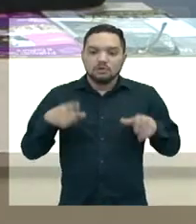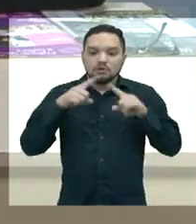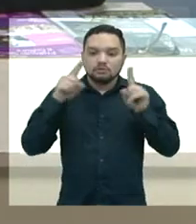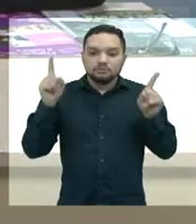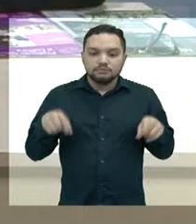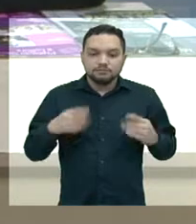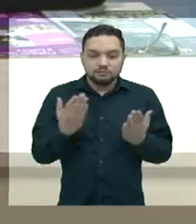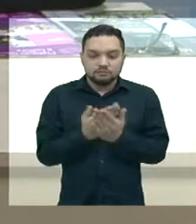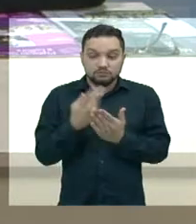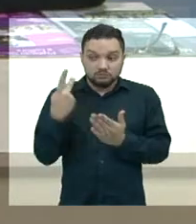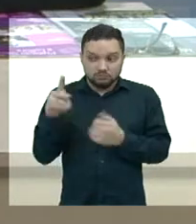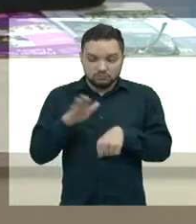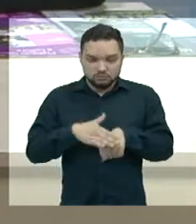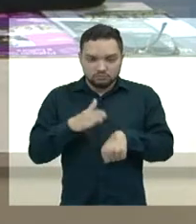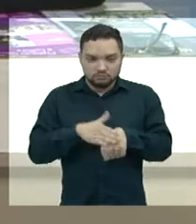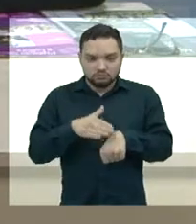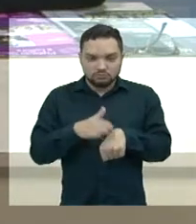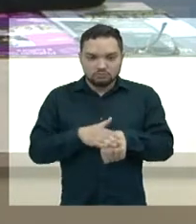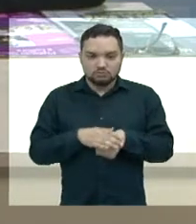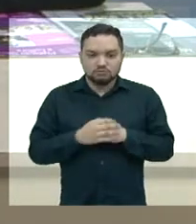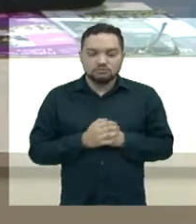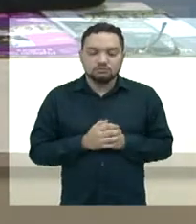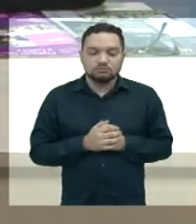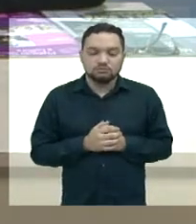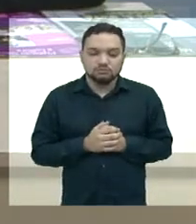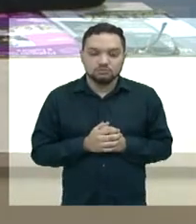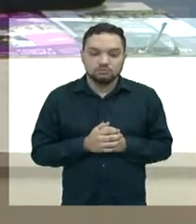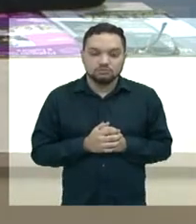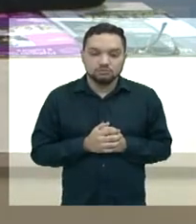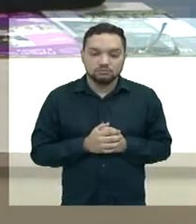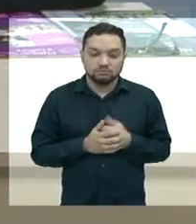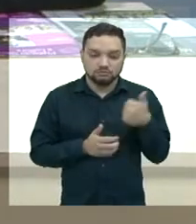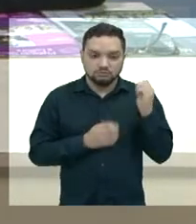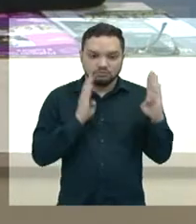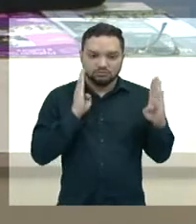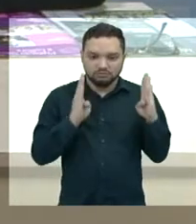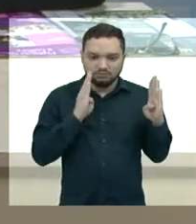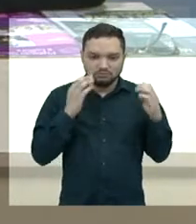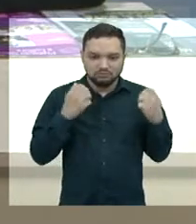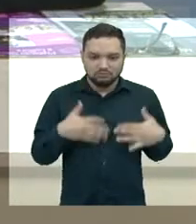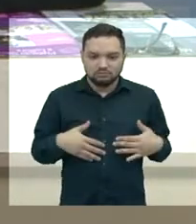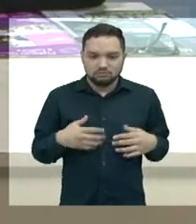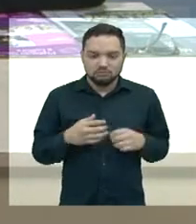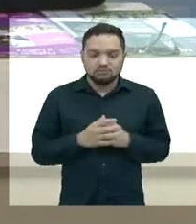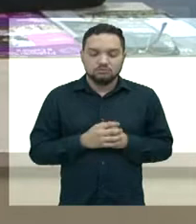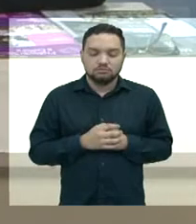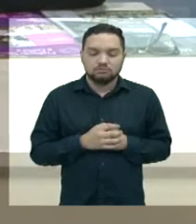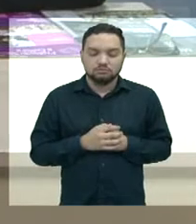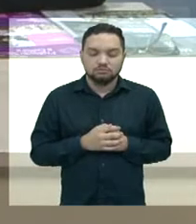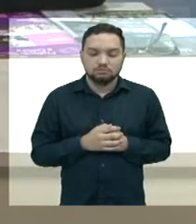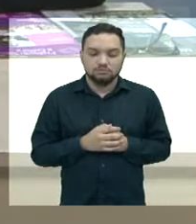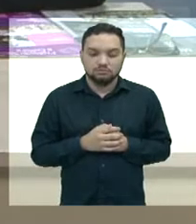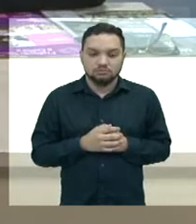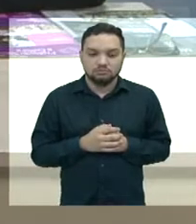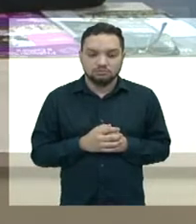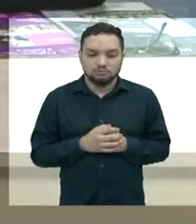de sua autoria, neste bloco inicial, no bloco passado, que exigia da